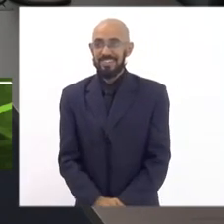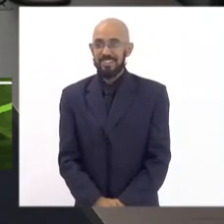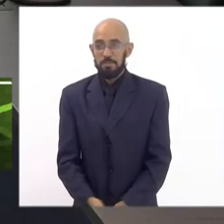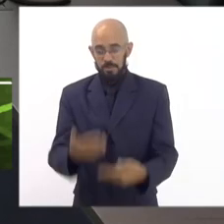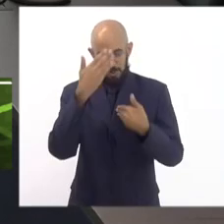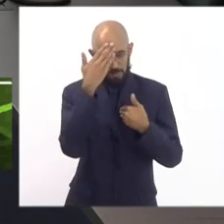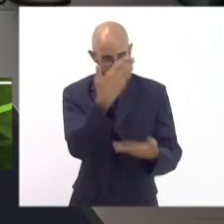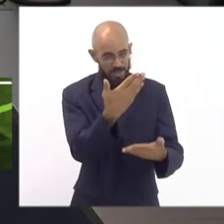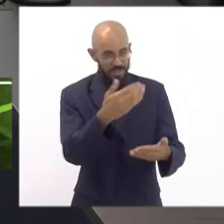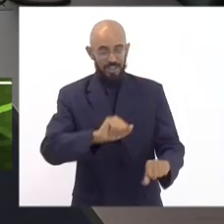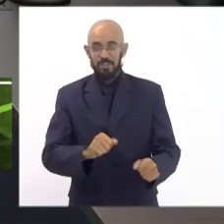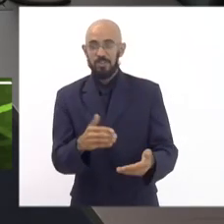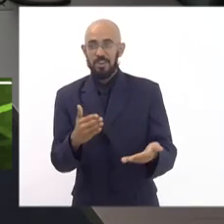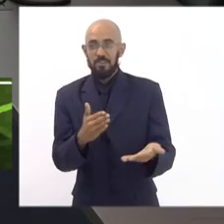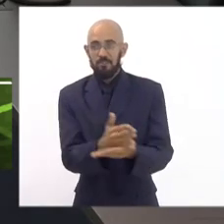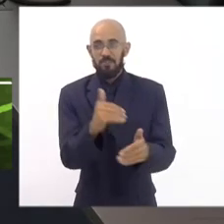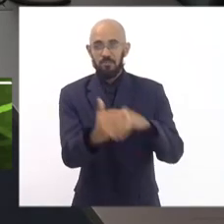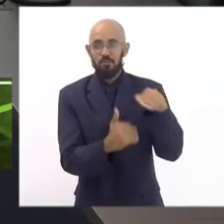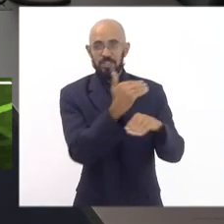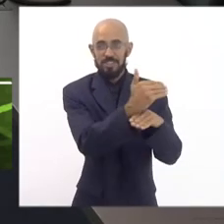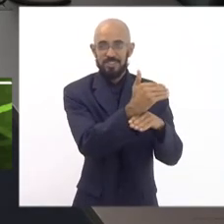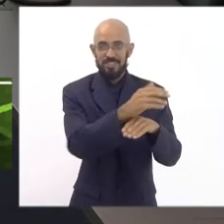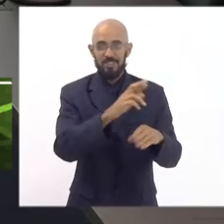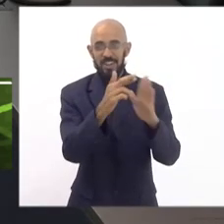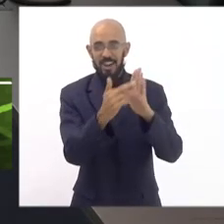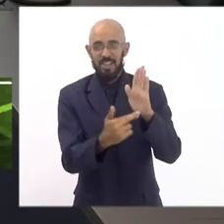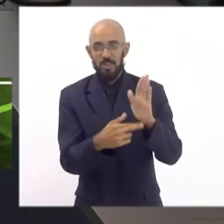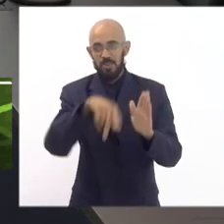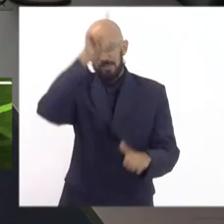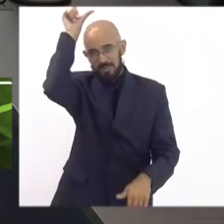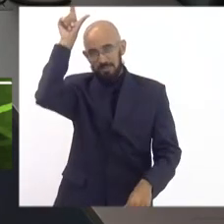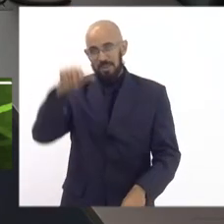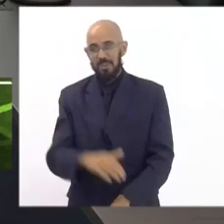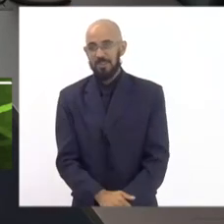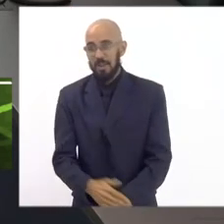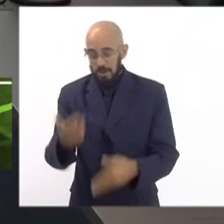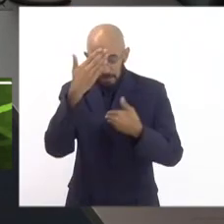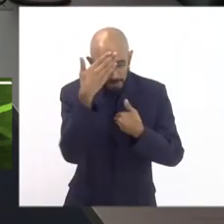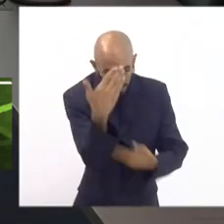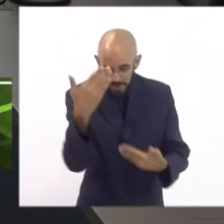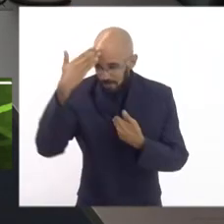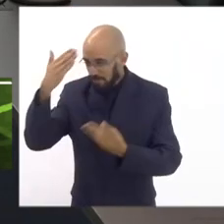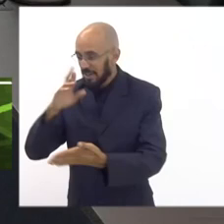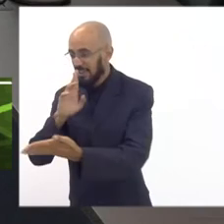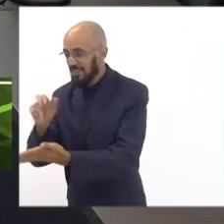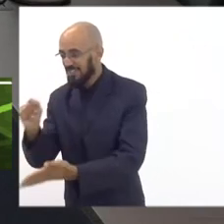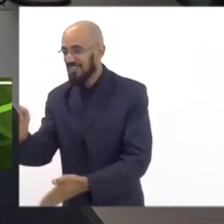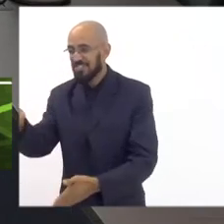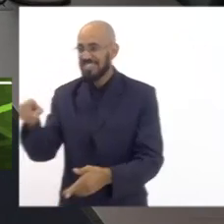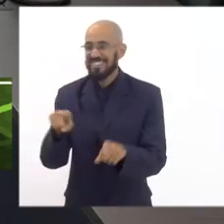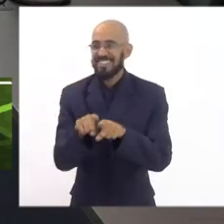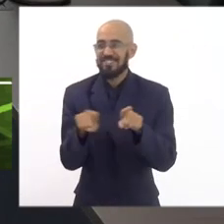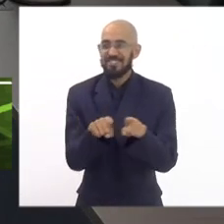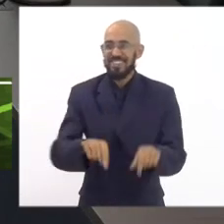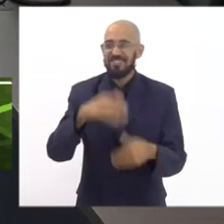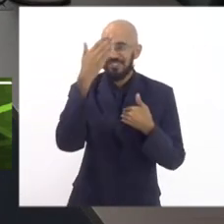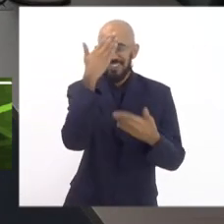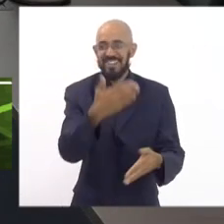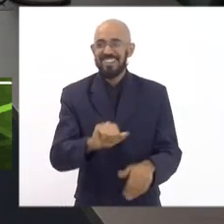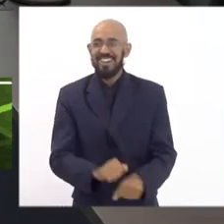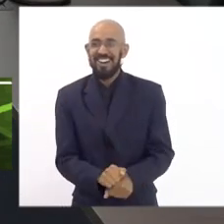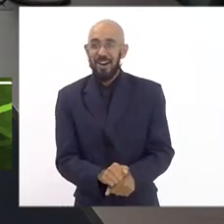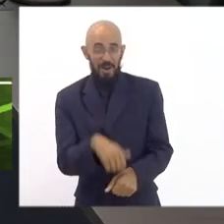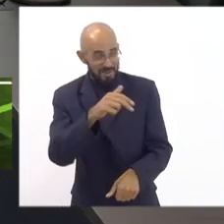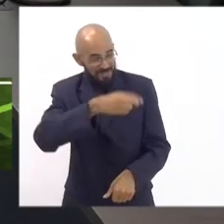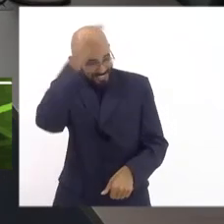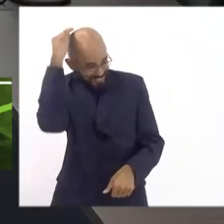pessoal. Relator do vencido, deputado Luiz Paulo. Da próxima. Valeu, obrigado, Amorim, também. Tchau, tchau. O Márcio Pacheco ficou contra os peladões, hein, Mick?